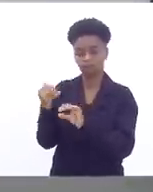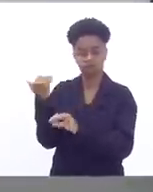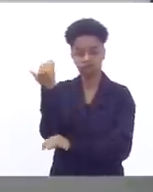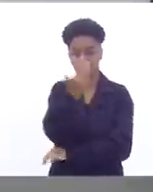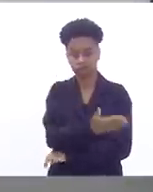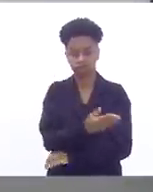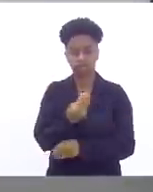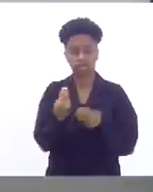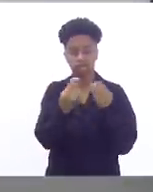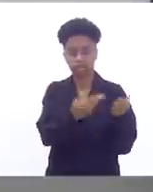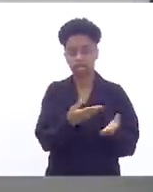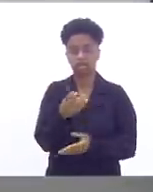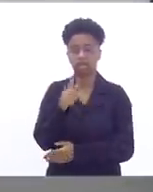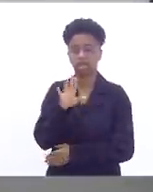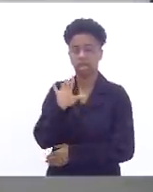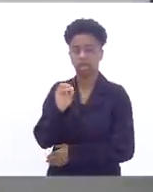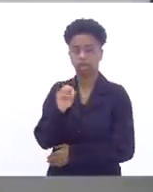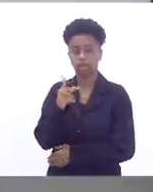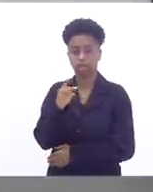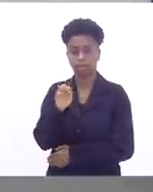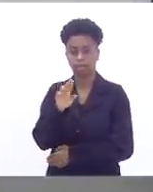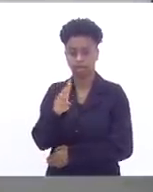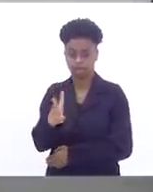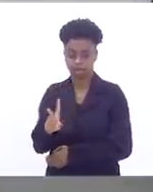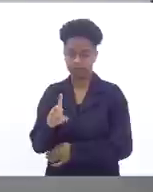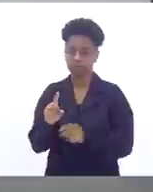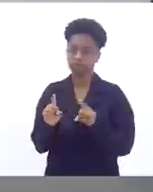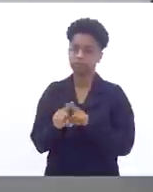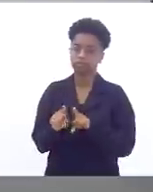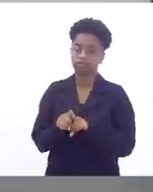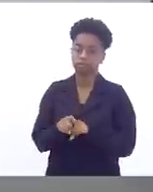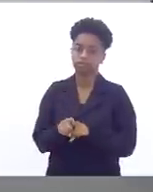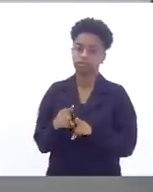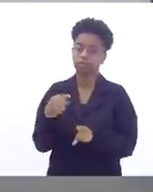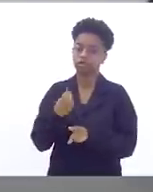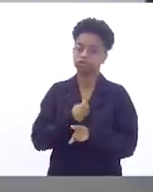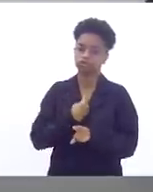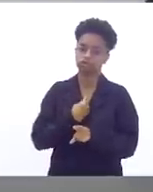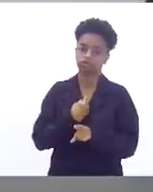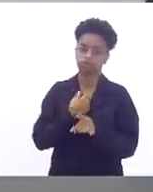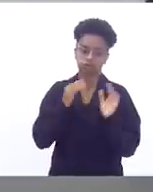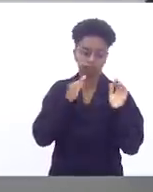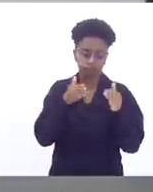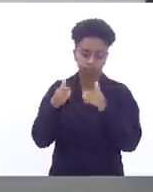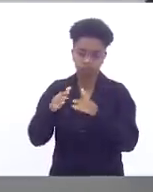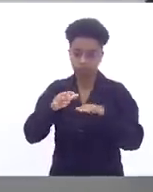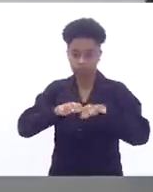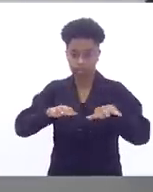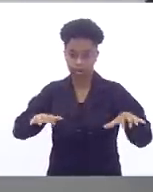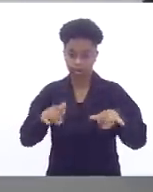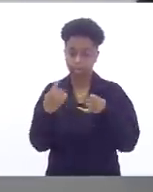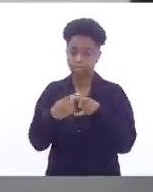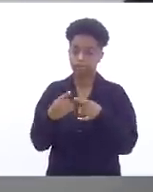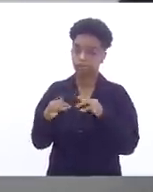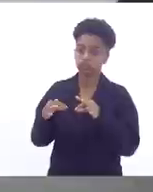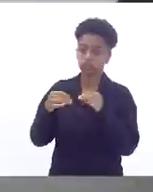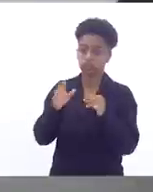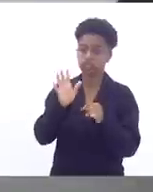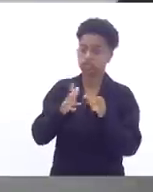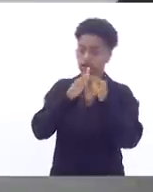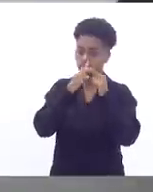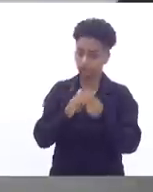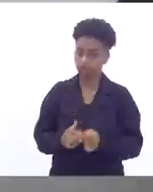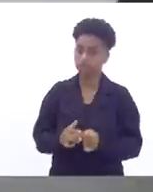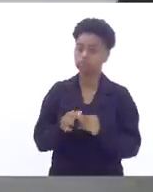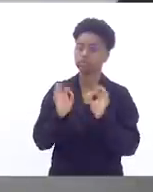para Rio previdência que eles comunicaram essa gente e nós trataremos de forma individualizada porque todos foram corrigidos